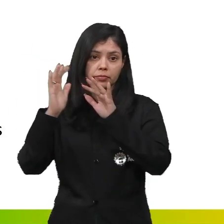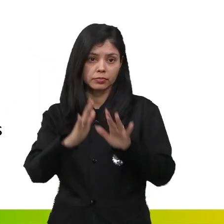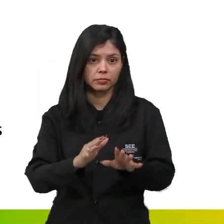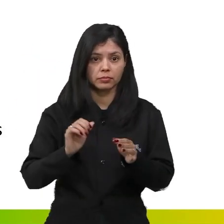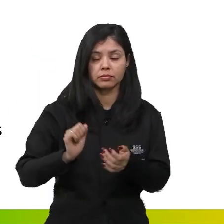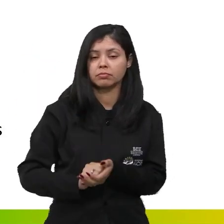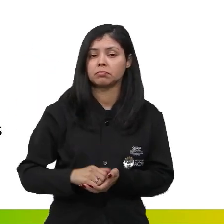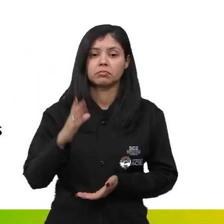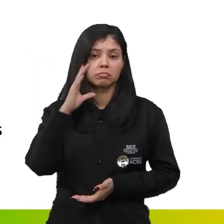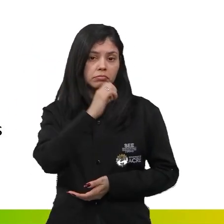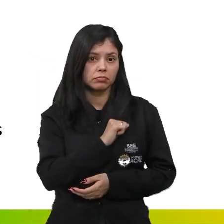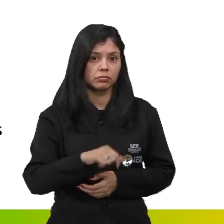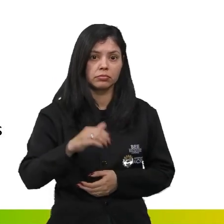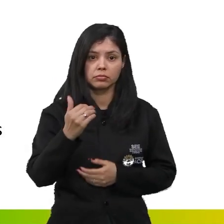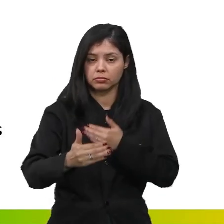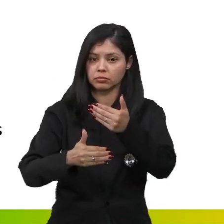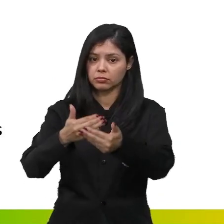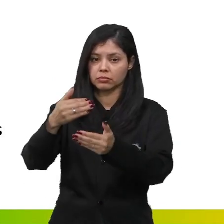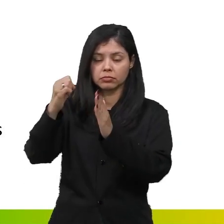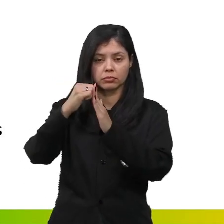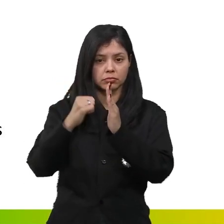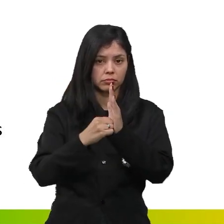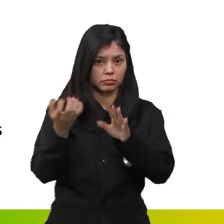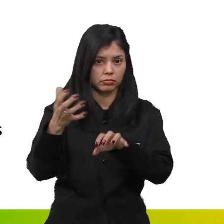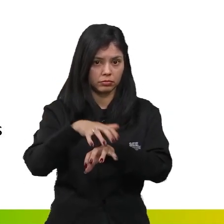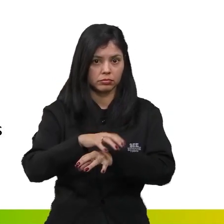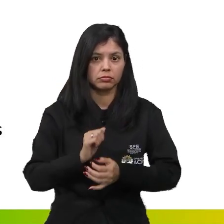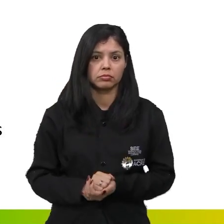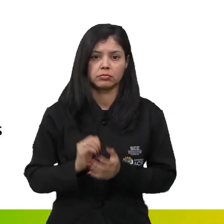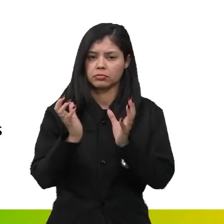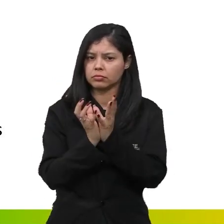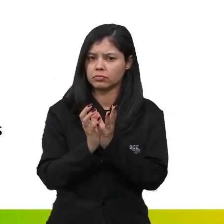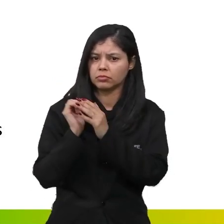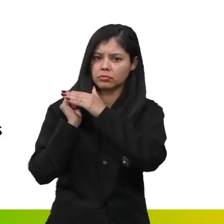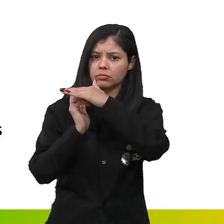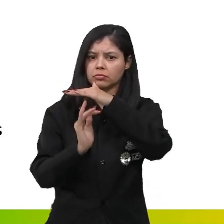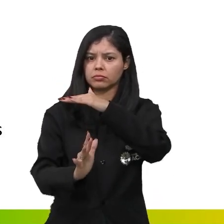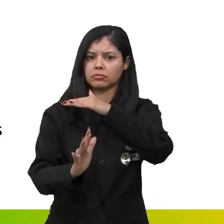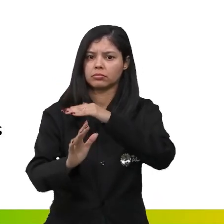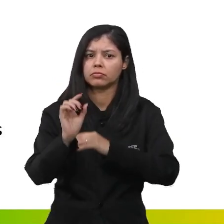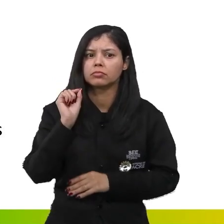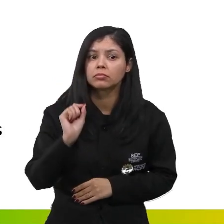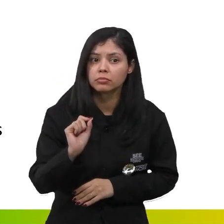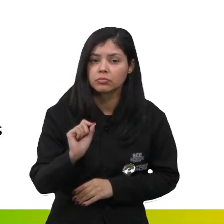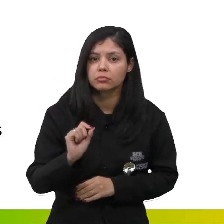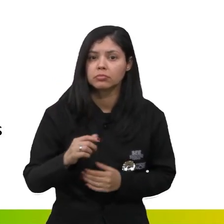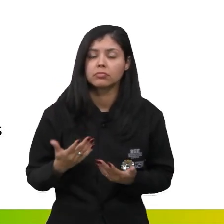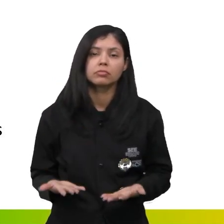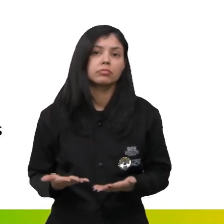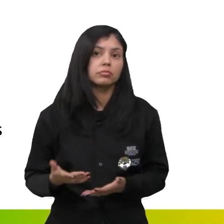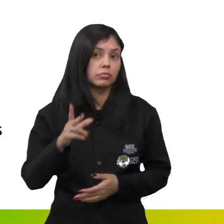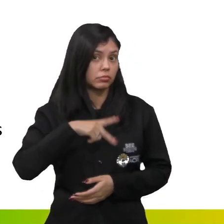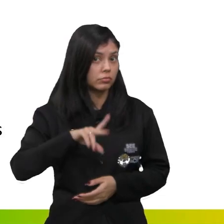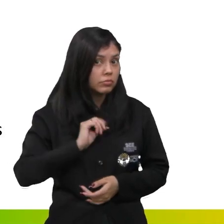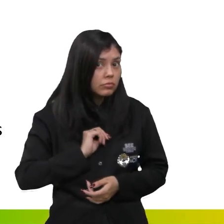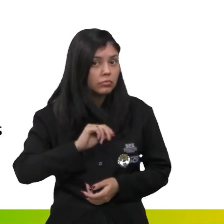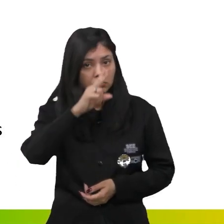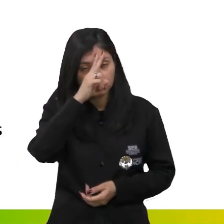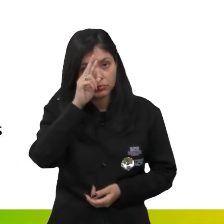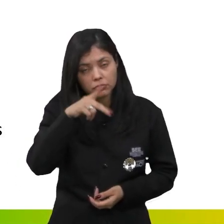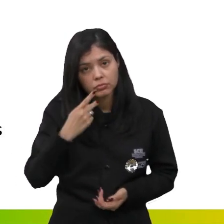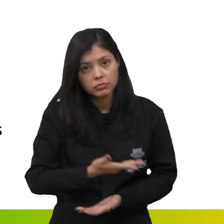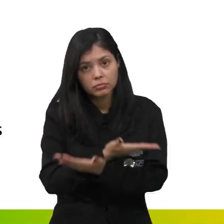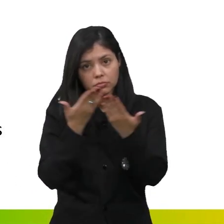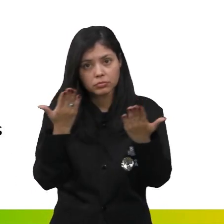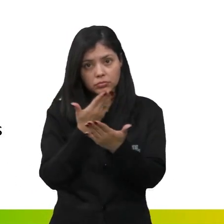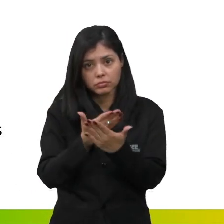migraram voluntariamente ao longo dos séculos coloniais. Esses grupos migratórios, gente, os portugueses, lembra? Falei para